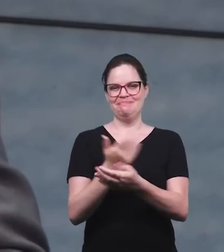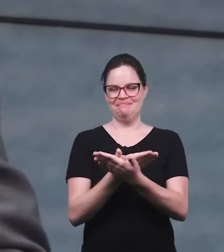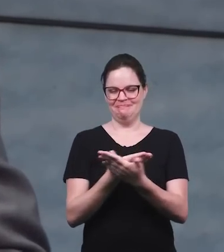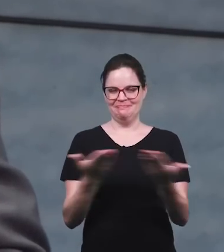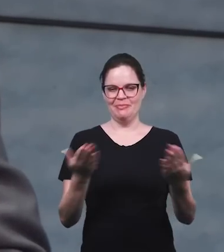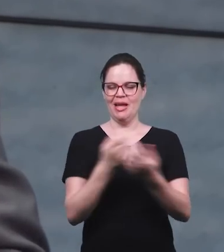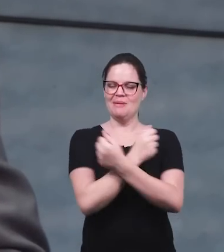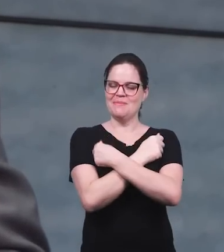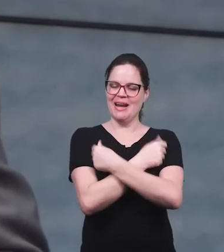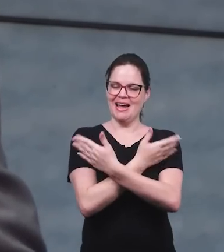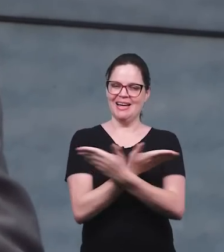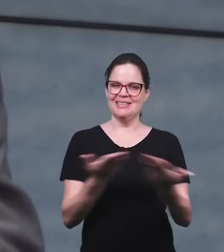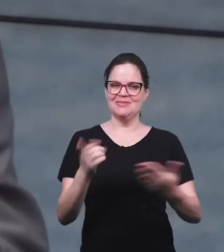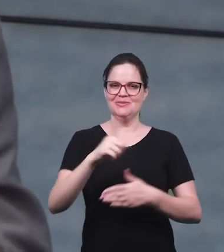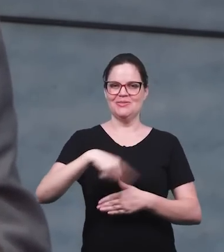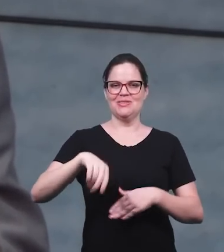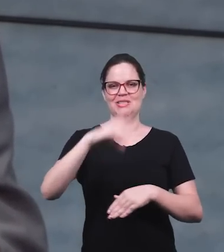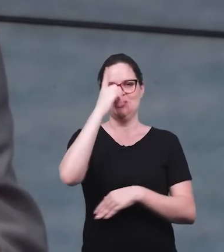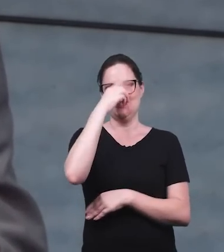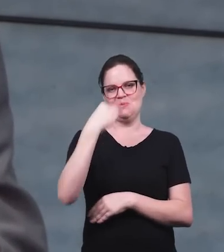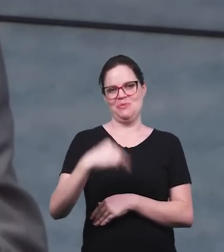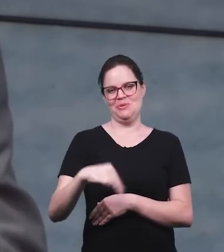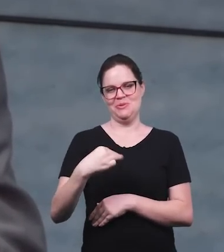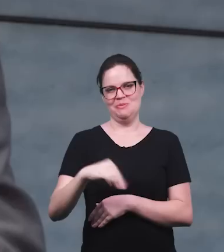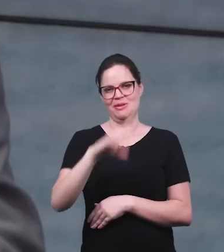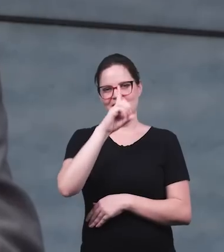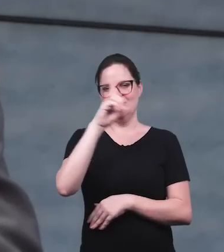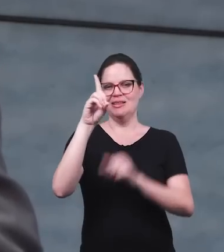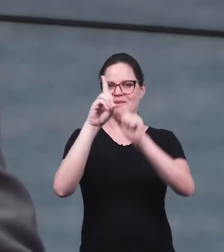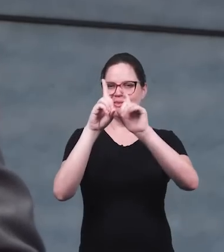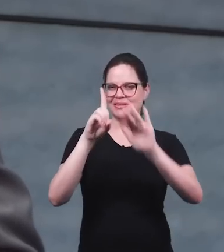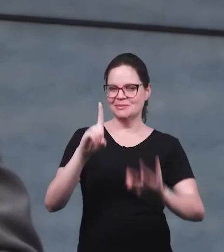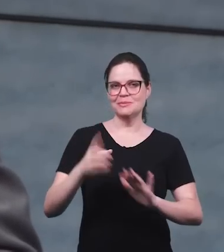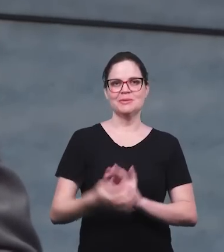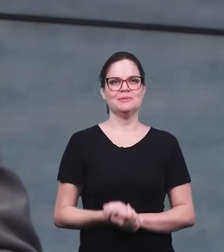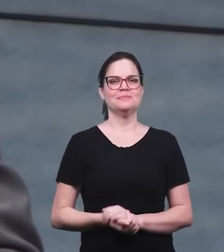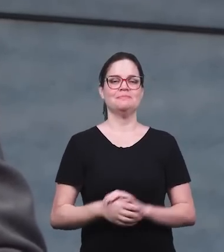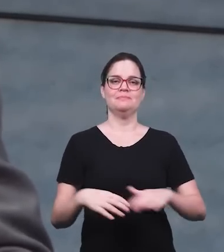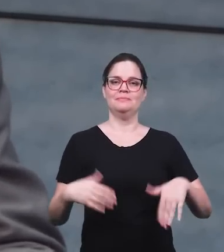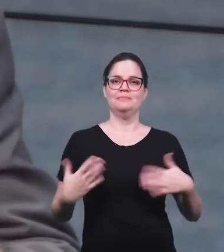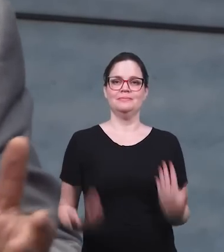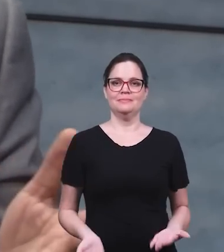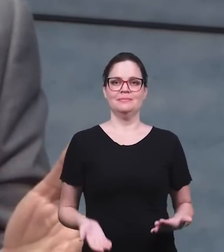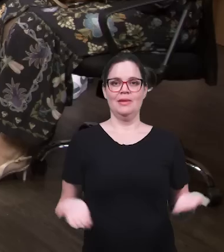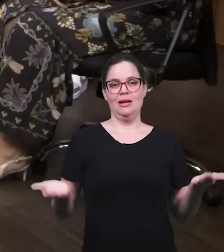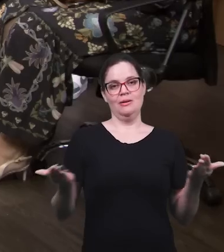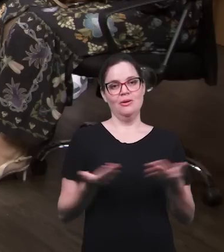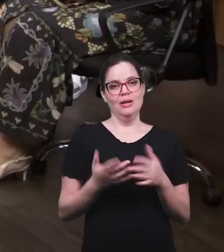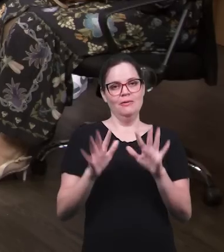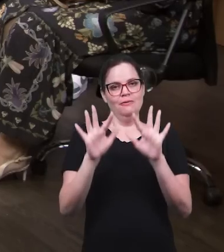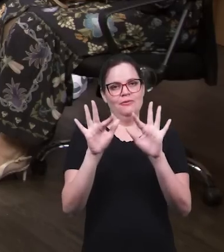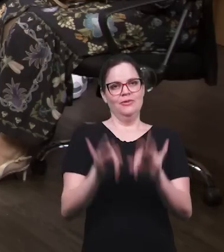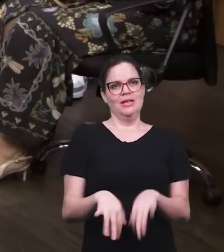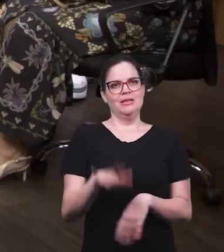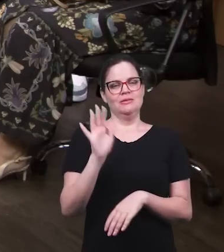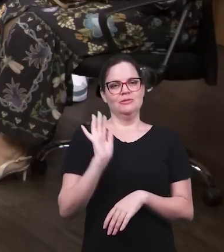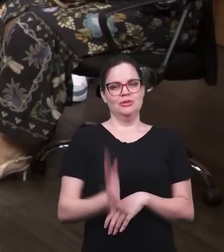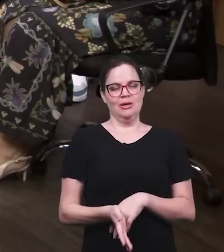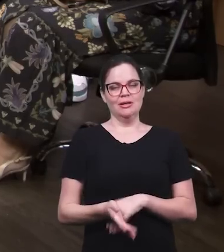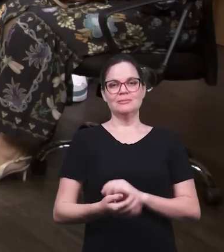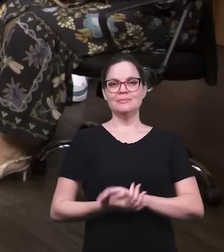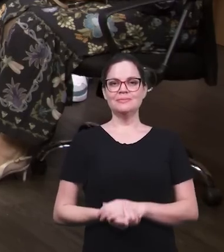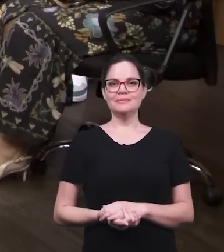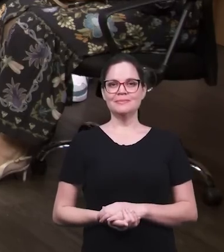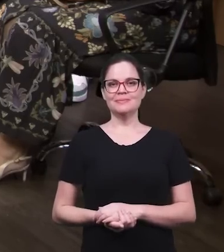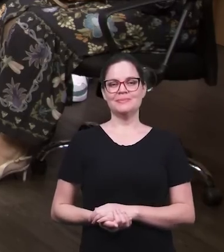pela palavra que você trouxe. Um abraço aos irmãos aí em Domingos Martins. Deus os abençoe. Bom, a gente está caminhando aqui para o